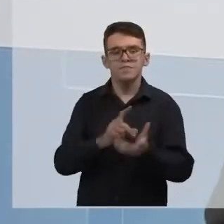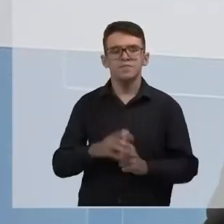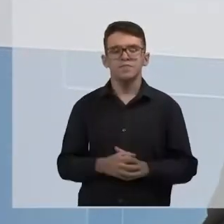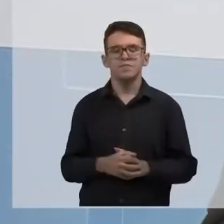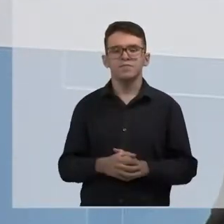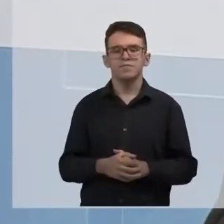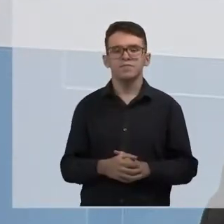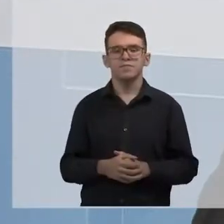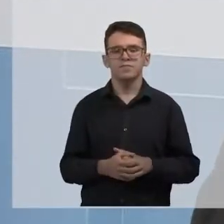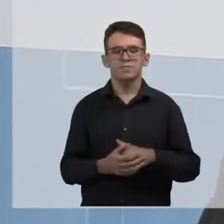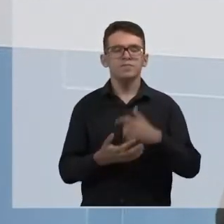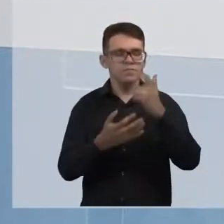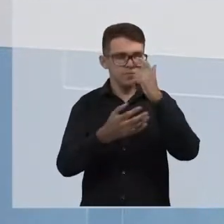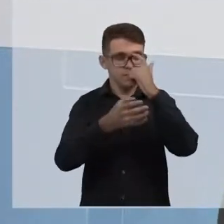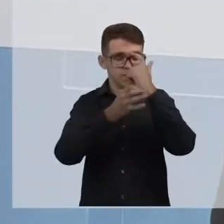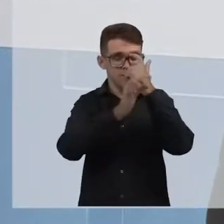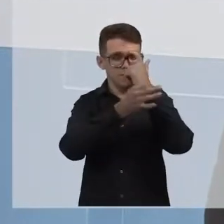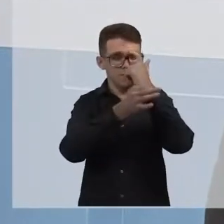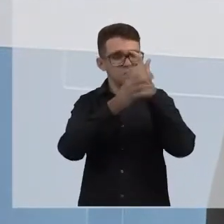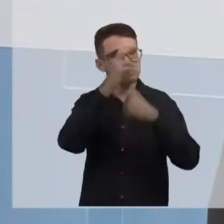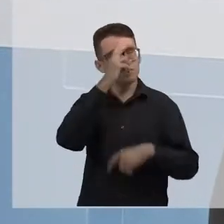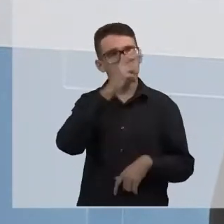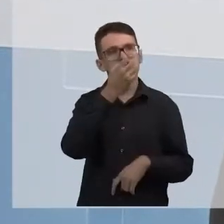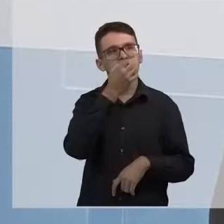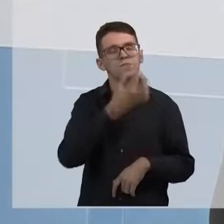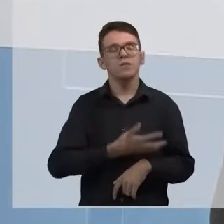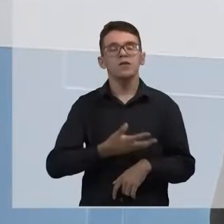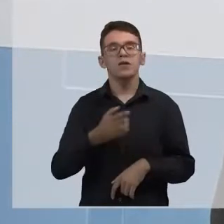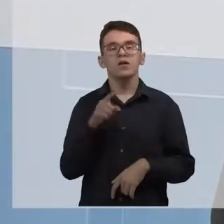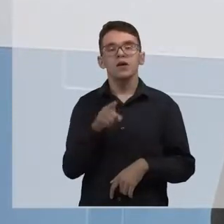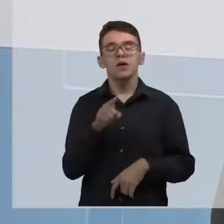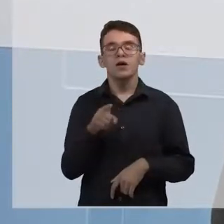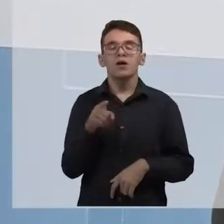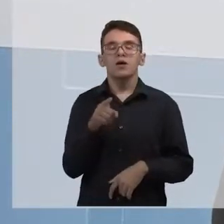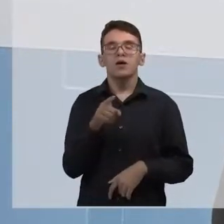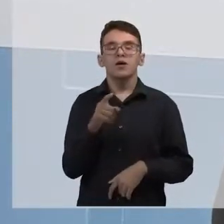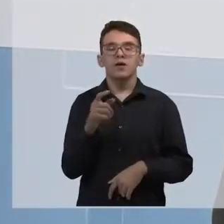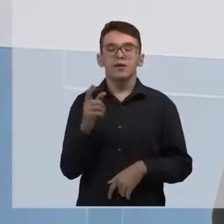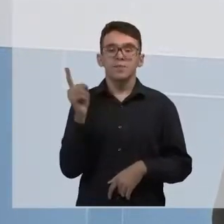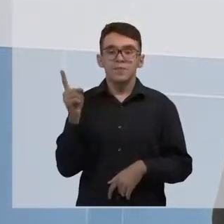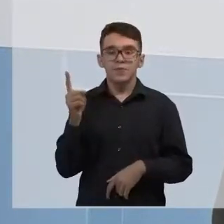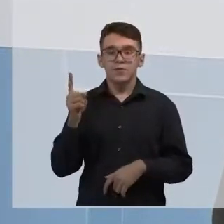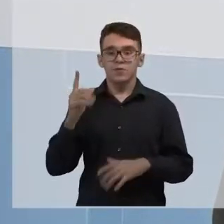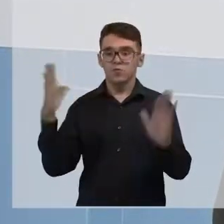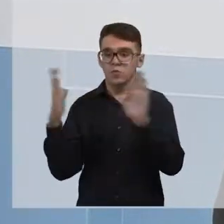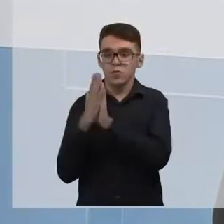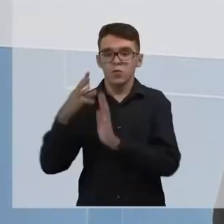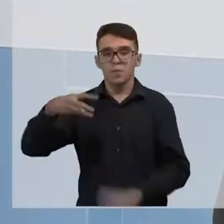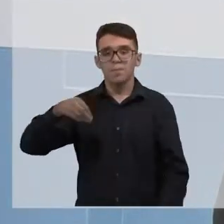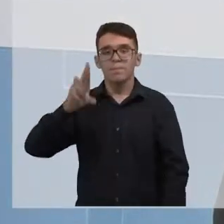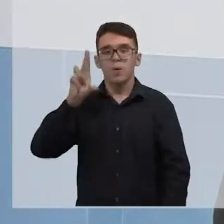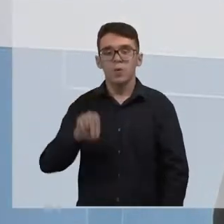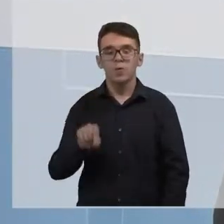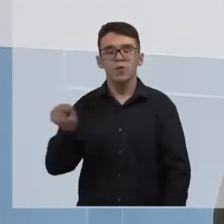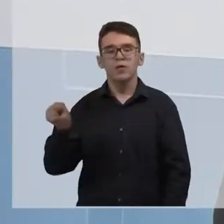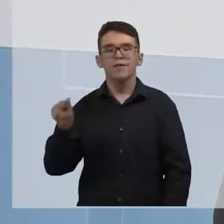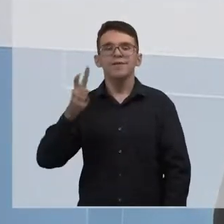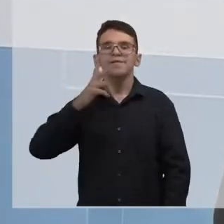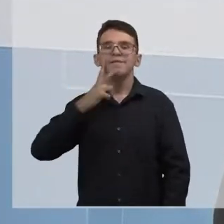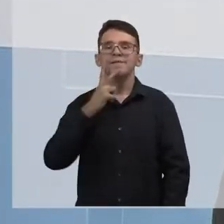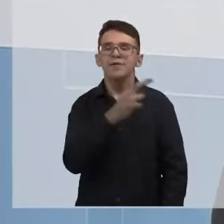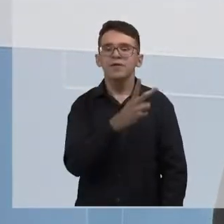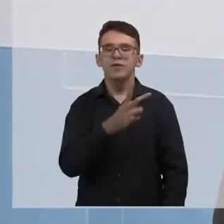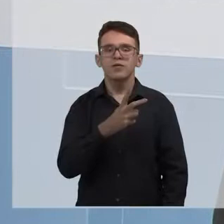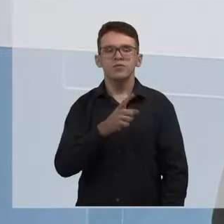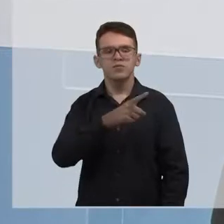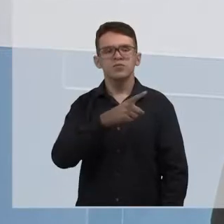tu ter lembrado isso, Luiz, o primeiro depoimento dele, um Moro, ele falou que o juiz Moro disse que ele